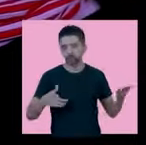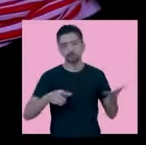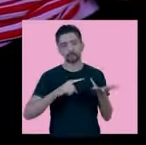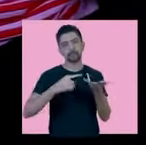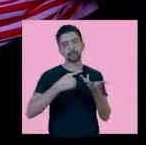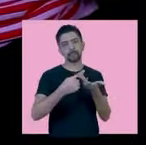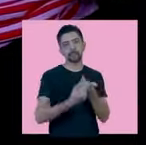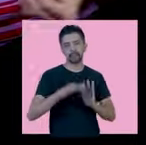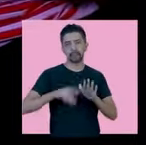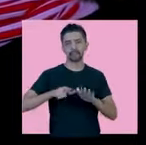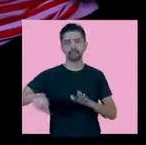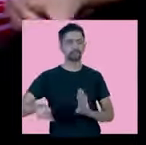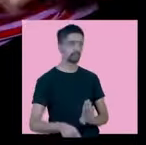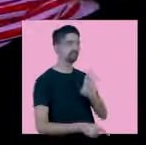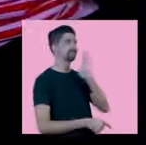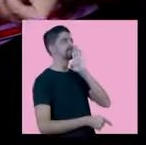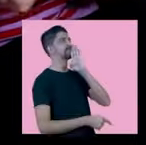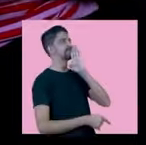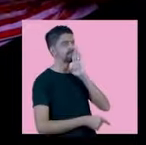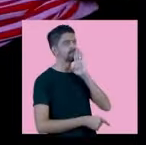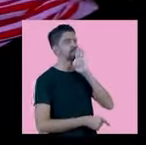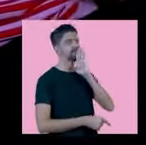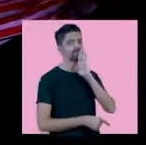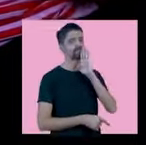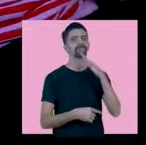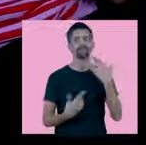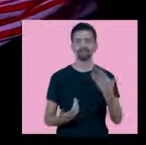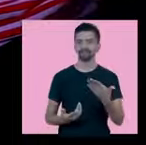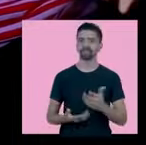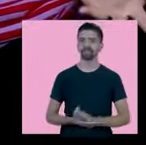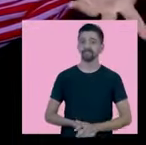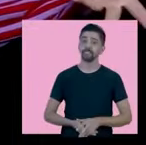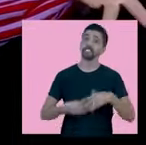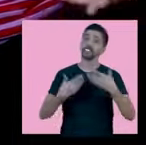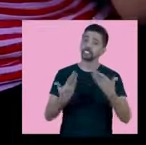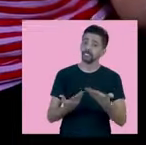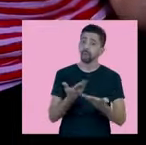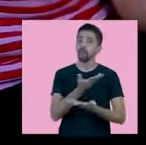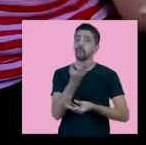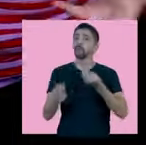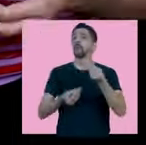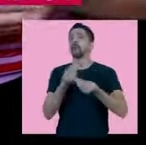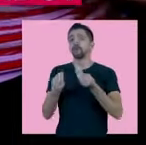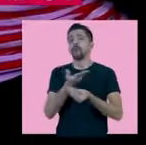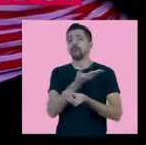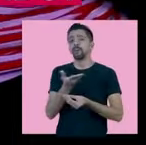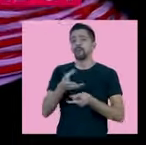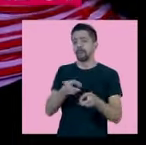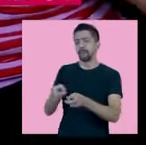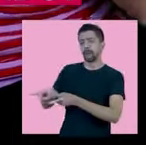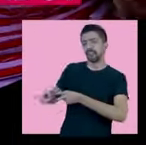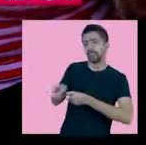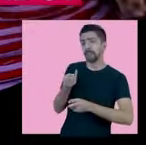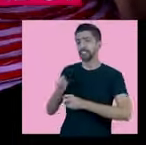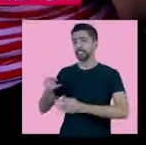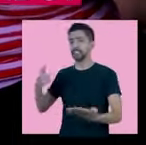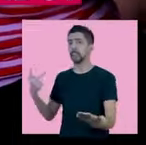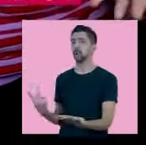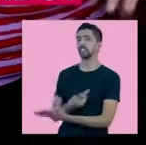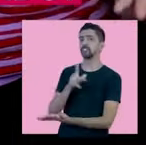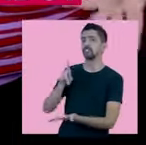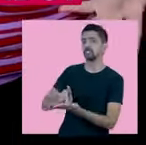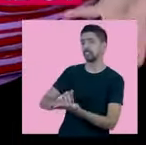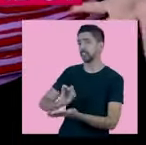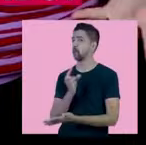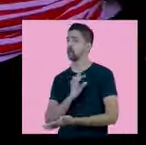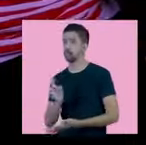enfim. Vários motivos levam crianças e adolescentes a se silenciarem sobre o assunto. Sendo assim, como é que é possível identificar que um